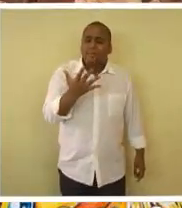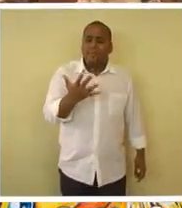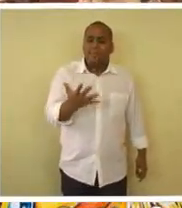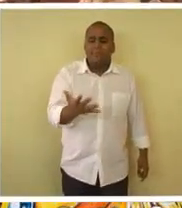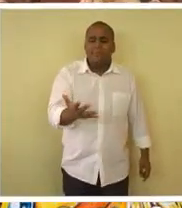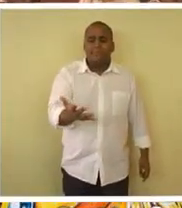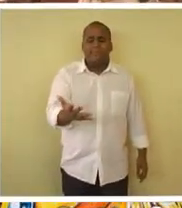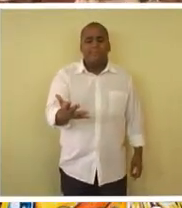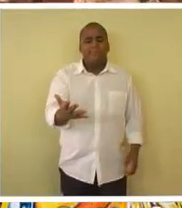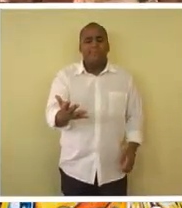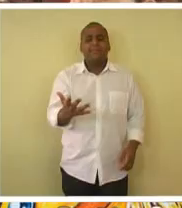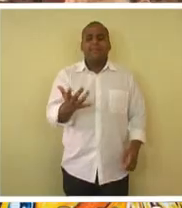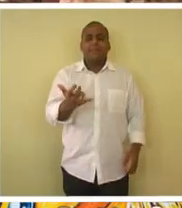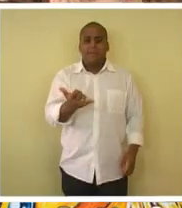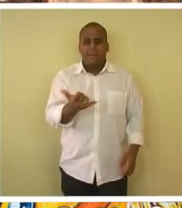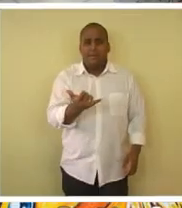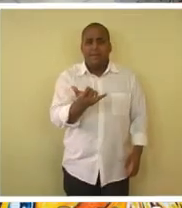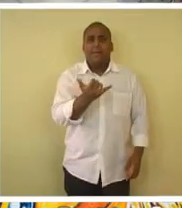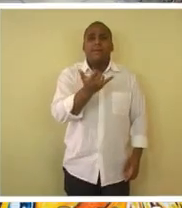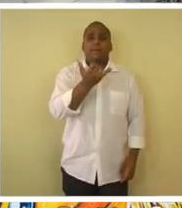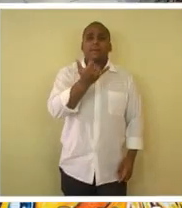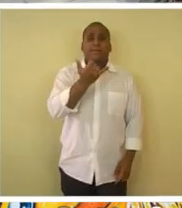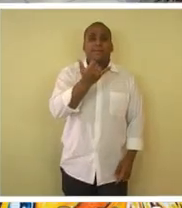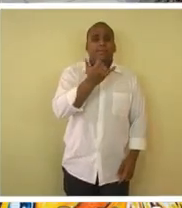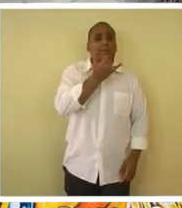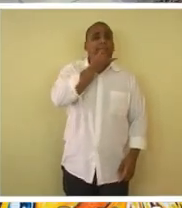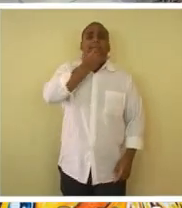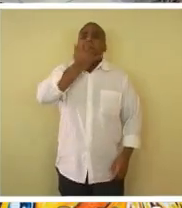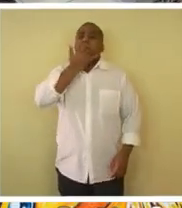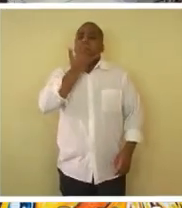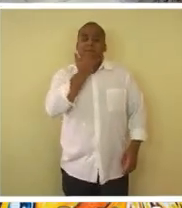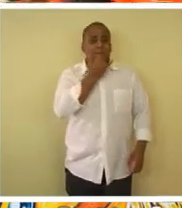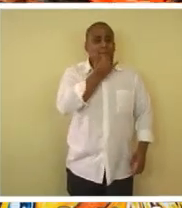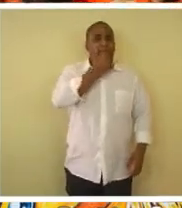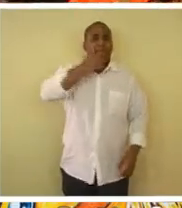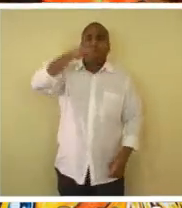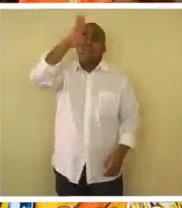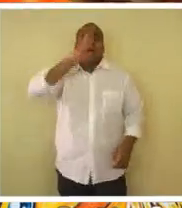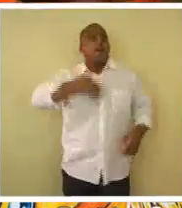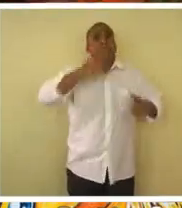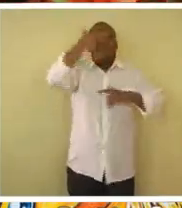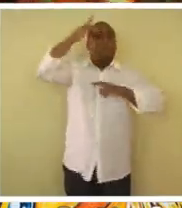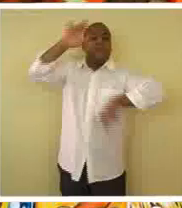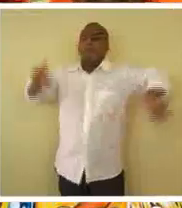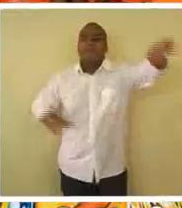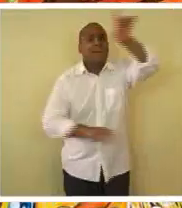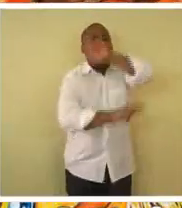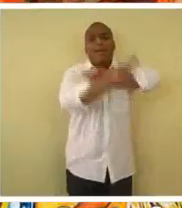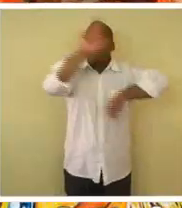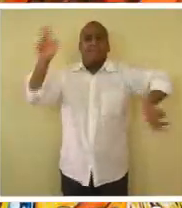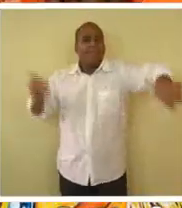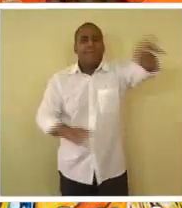Chegar Chegar Ao perdão de festa Terra de todas as